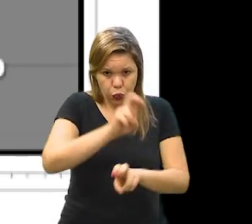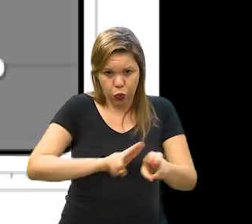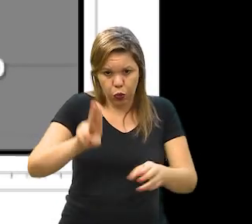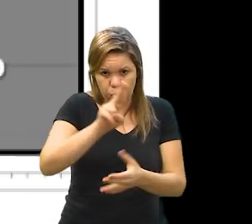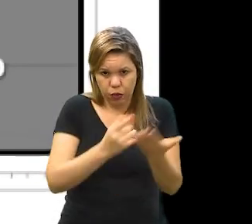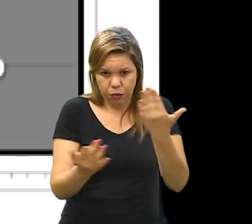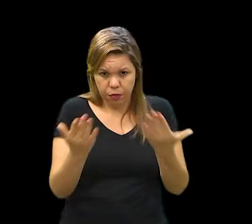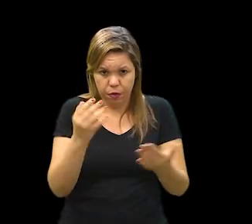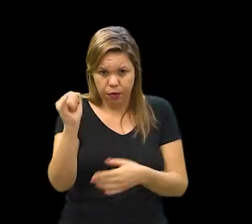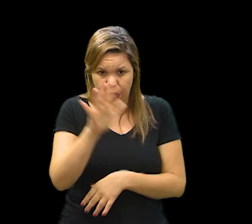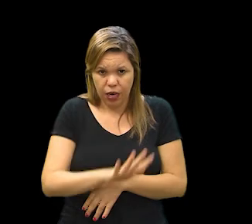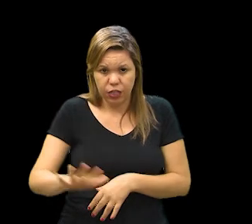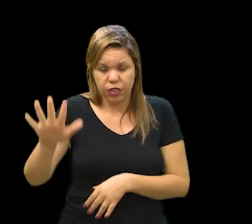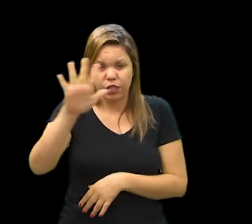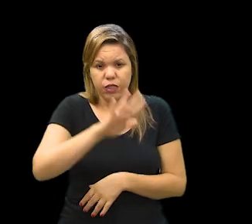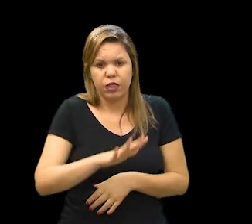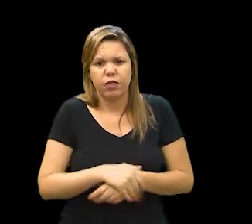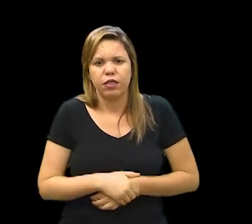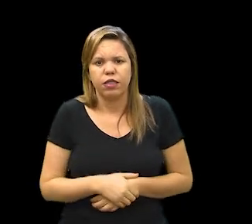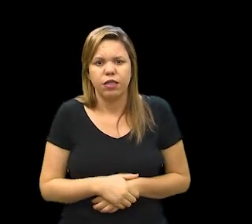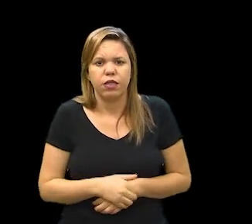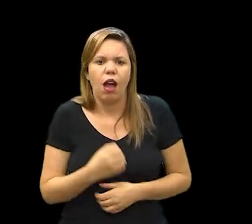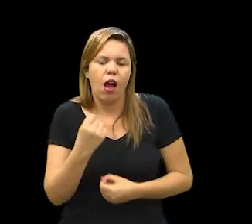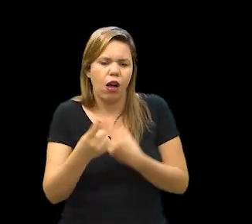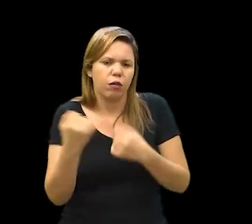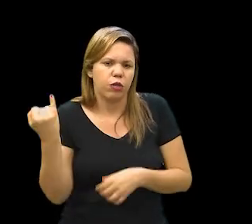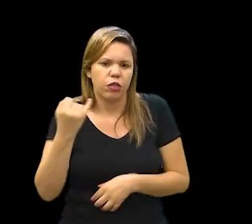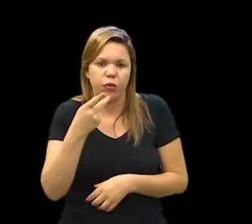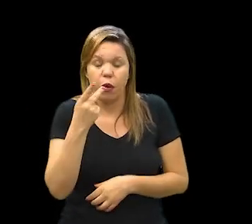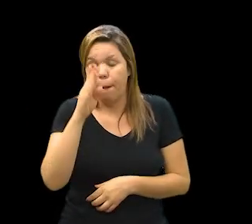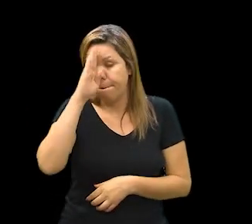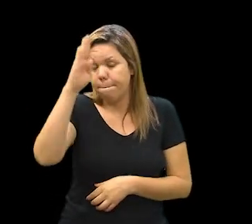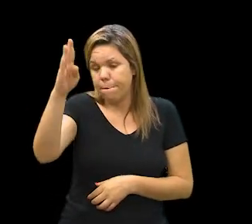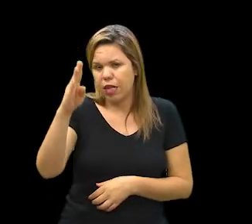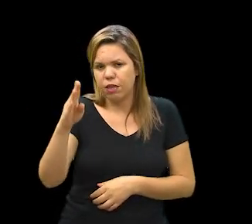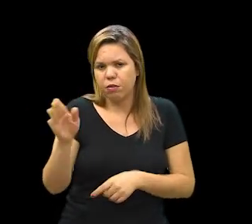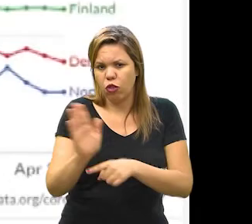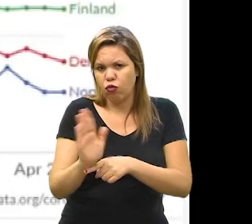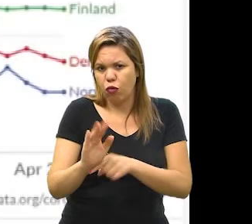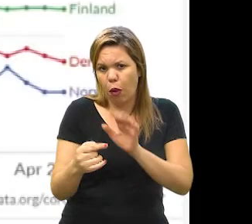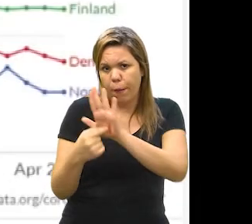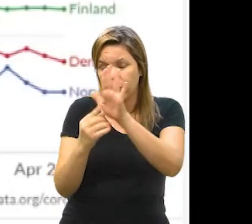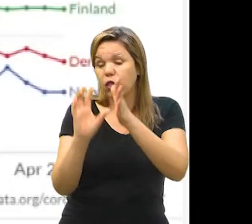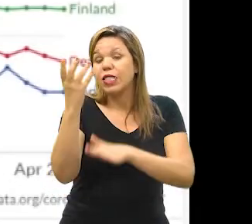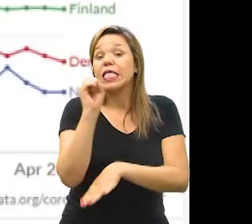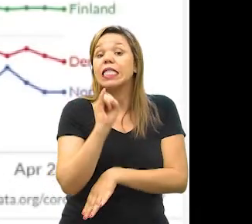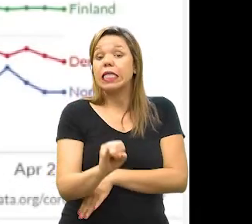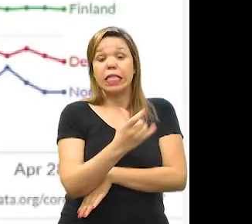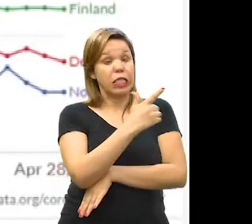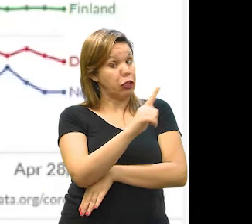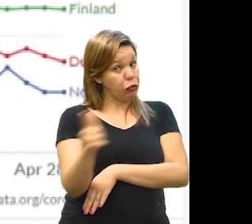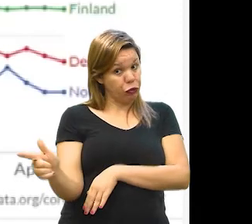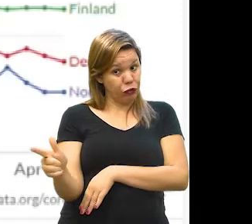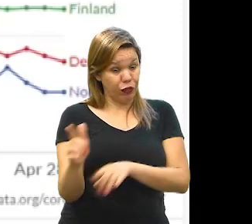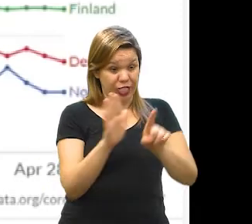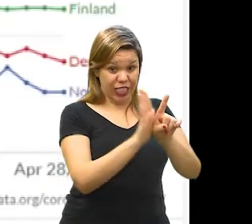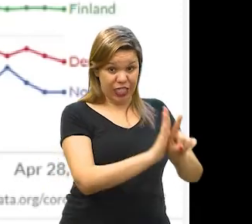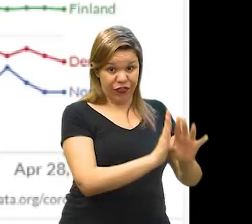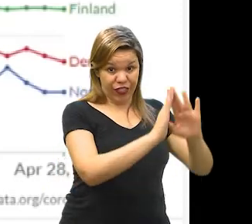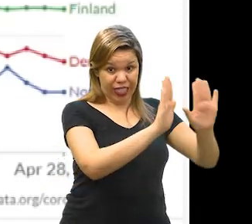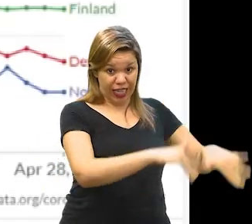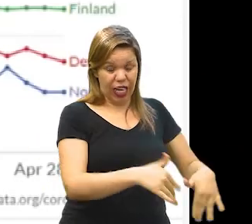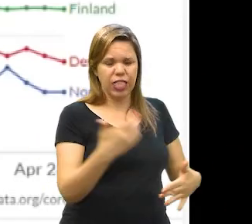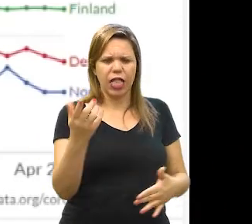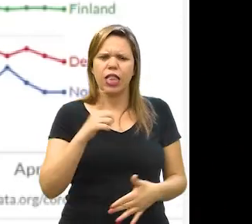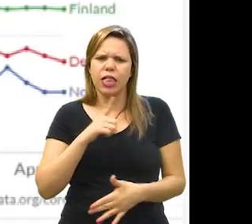fazer as imagens. E algumas ressalvas. A mensagem principal do vídeo é mostrar o que aconteceria sem a quarentena. Tem uma chance dos